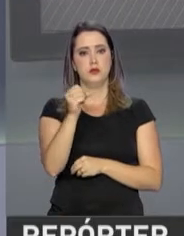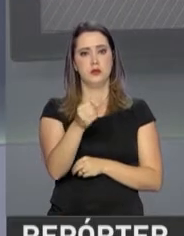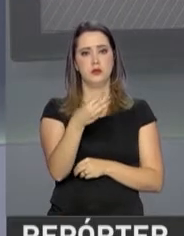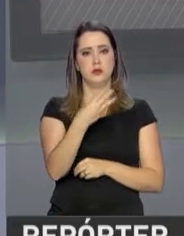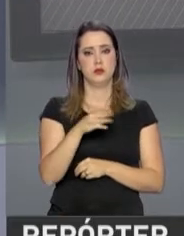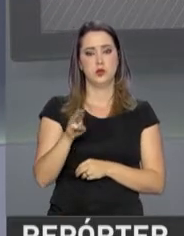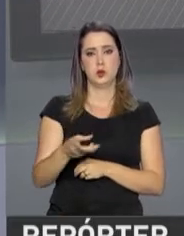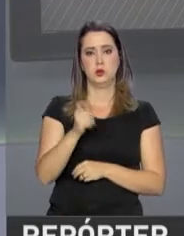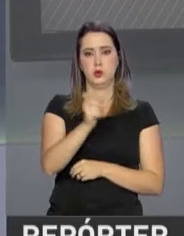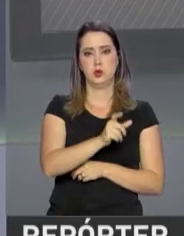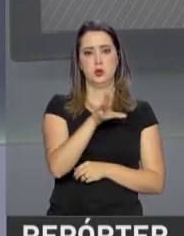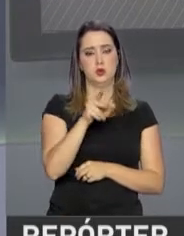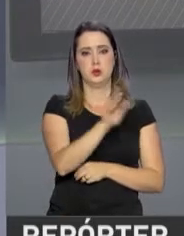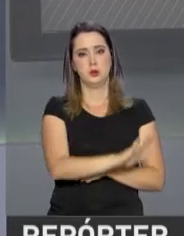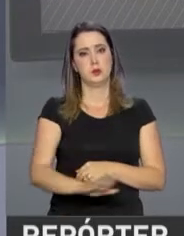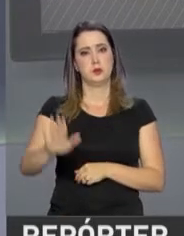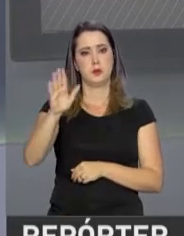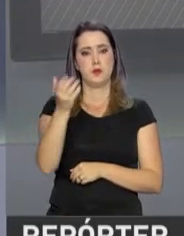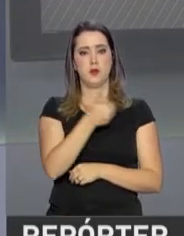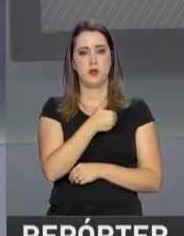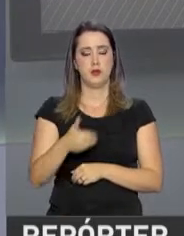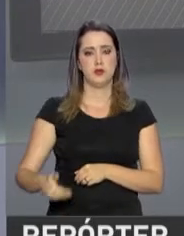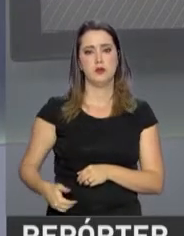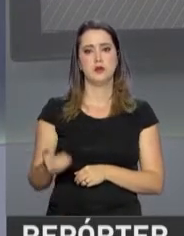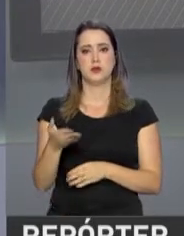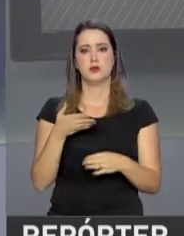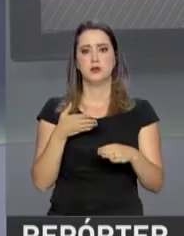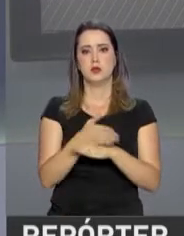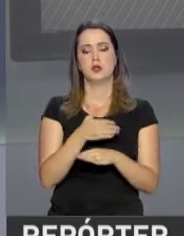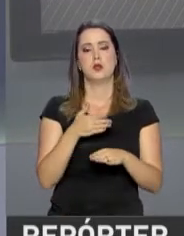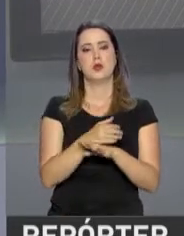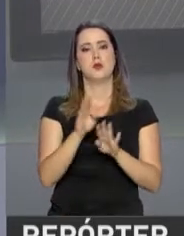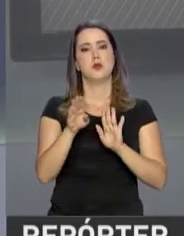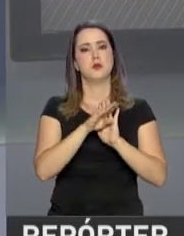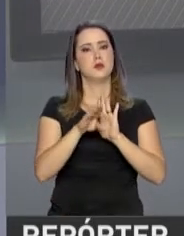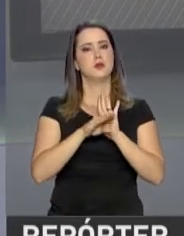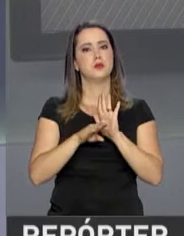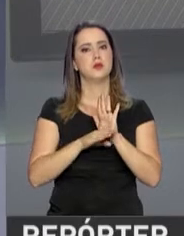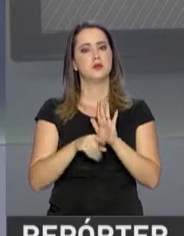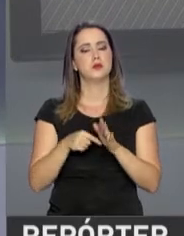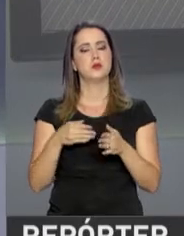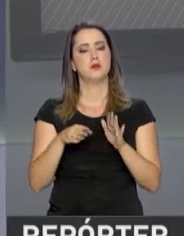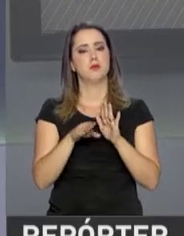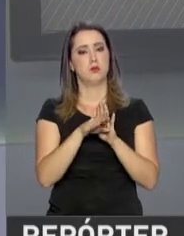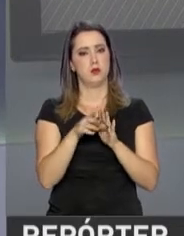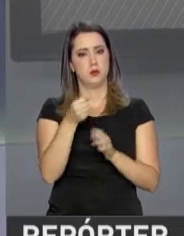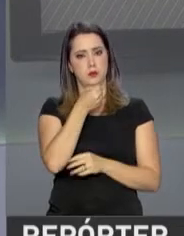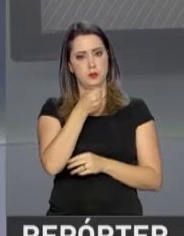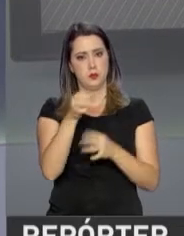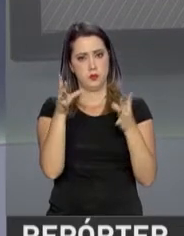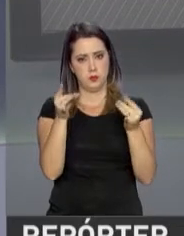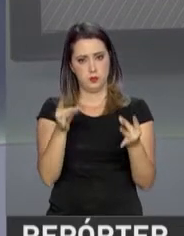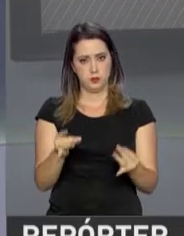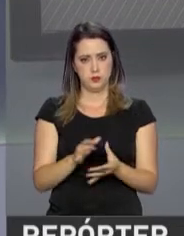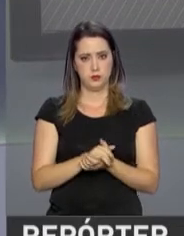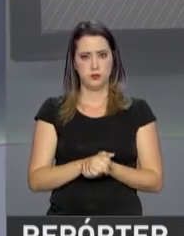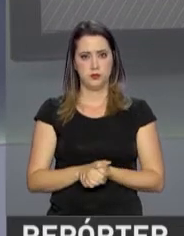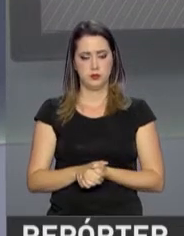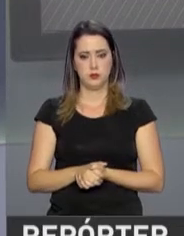e o governo quer ampliar a participação de médicos brasileiros no programa o repórter pablo mundim tem mais informações para a